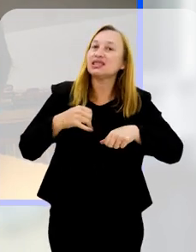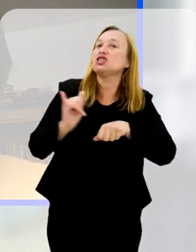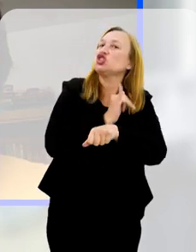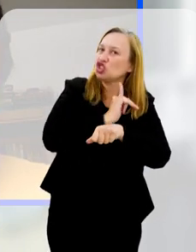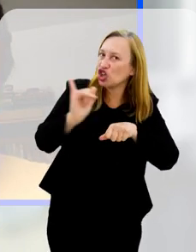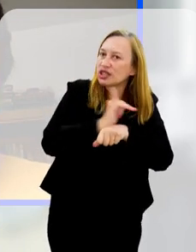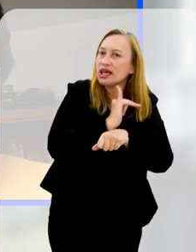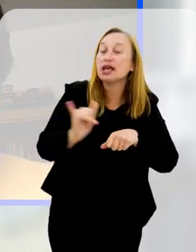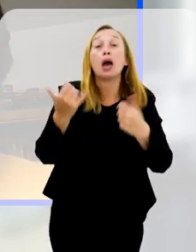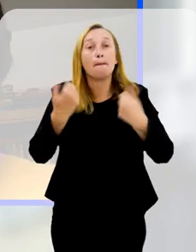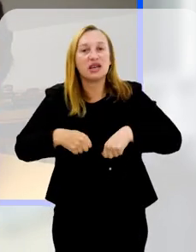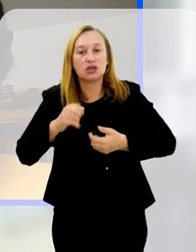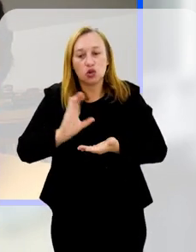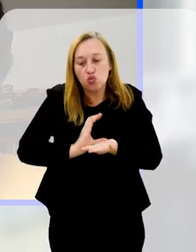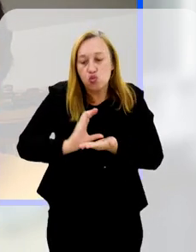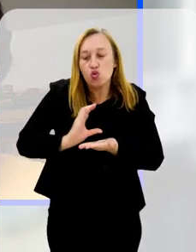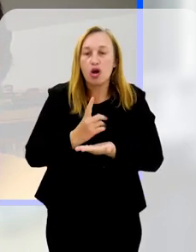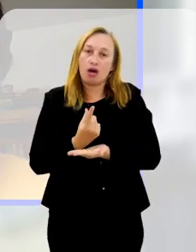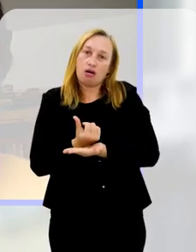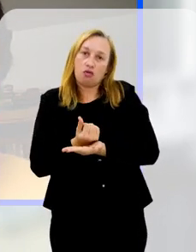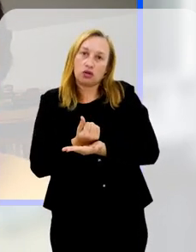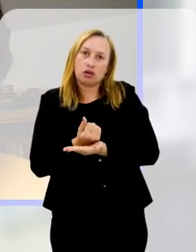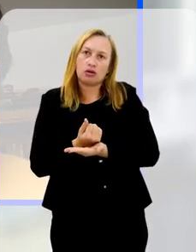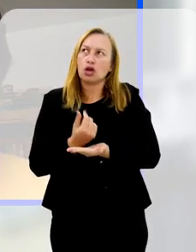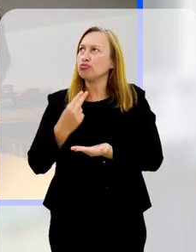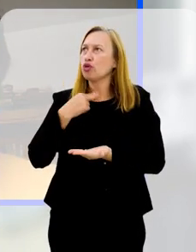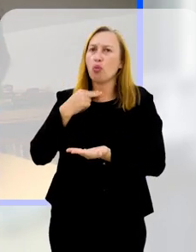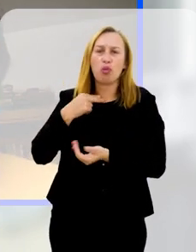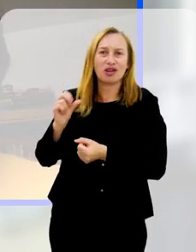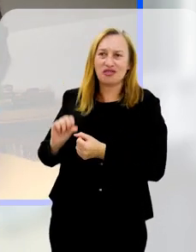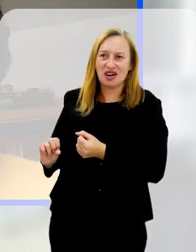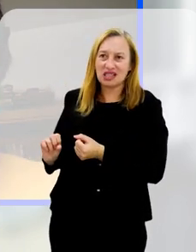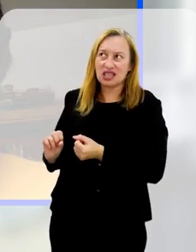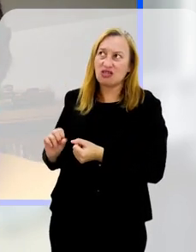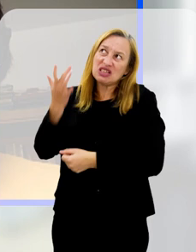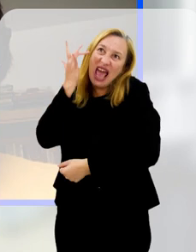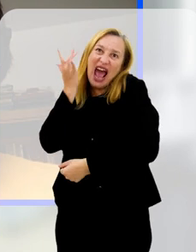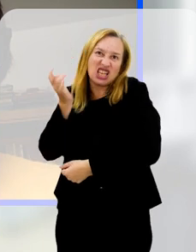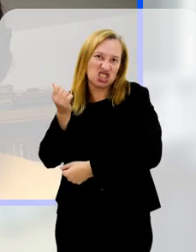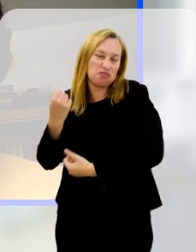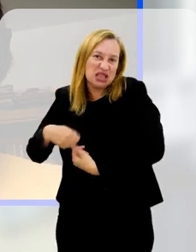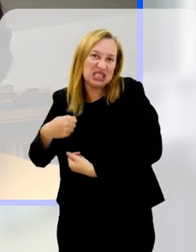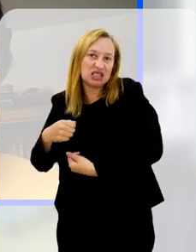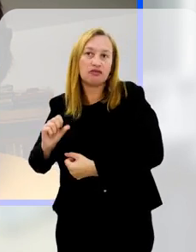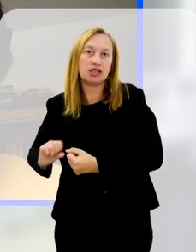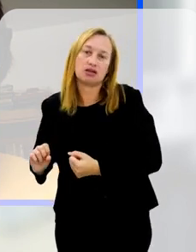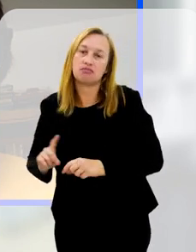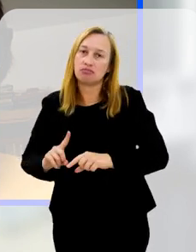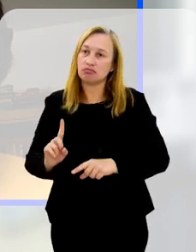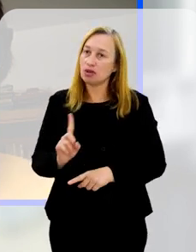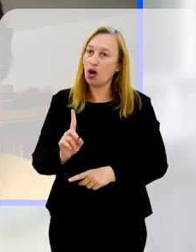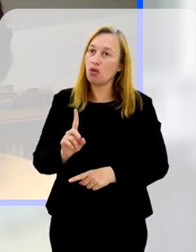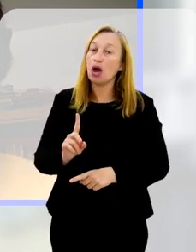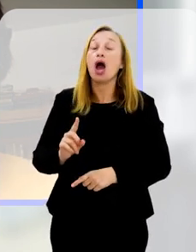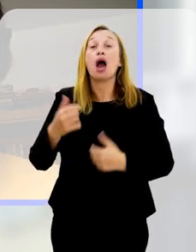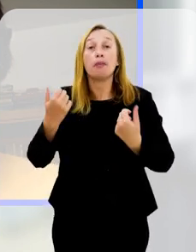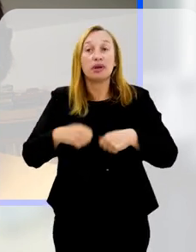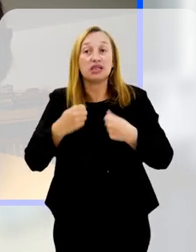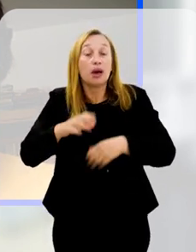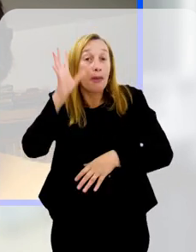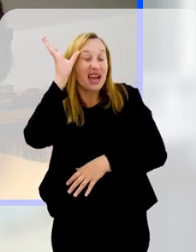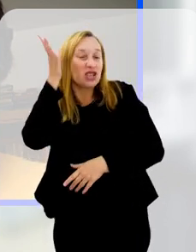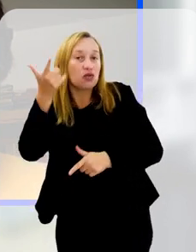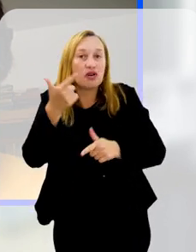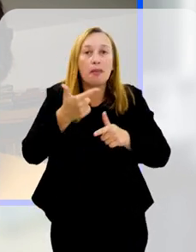ter estratégia. É preciso ter recurso. Você não pode fazer as coisas porque você acha que tem que fazer. Você tem que